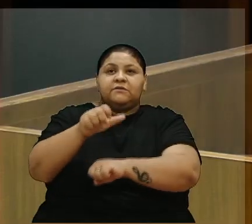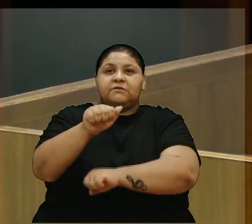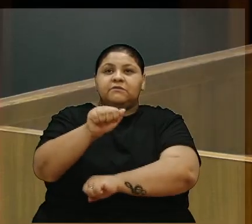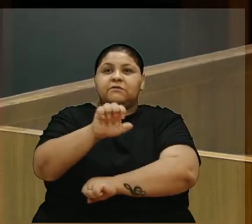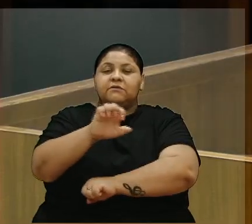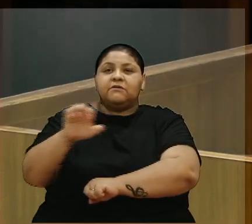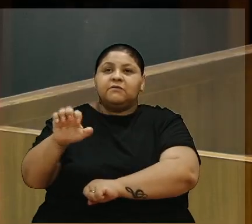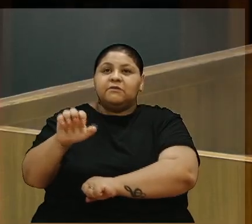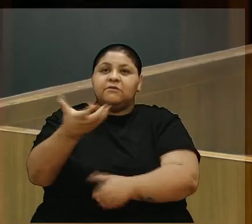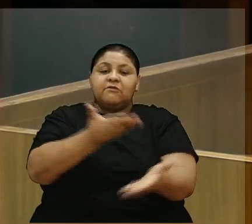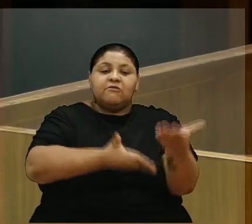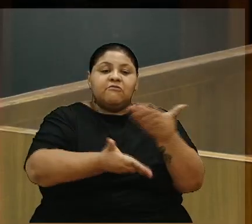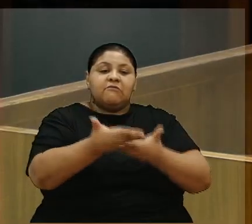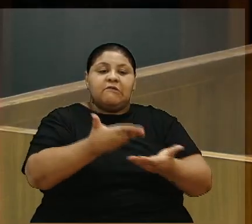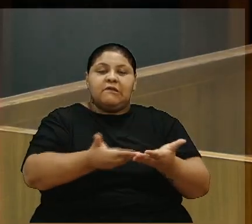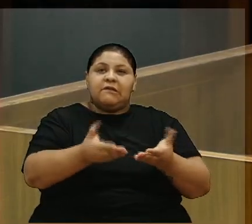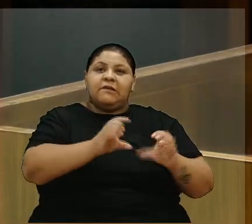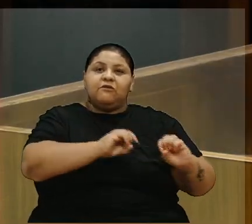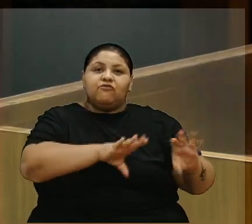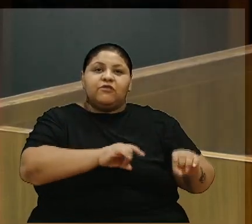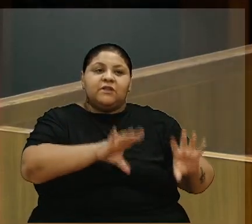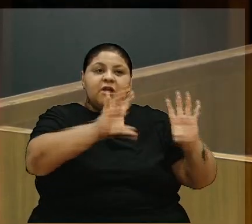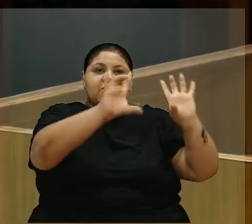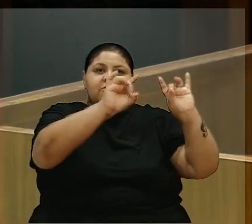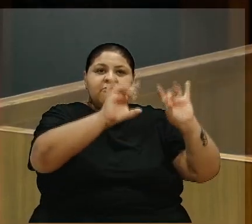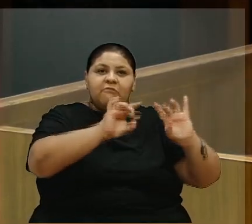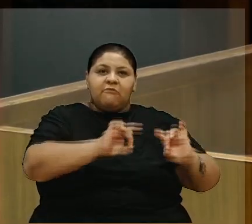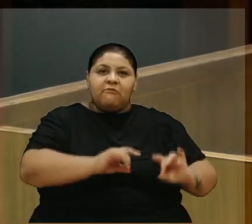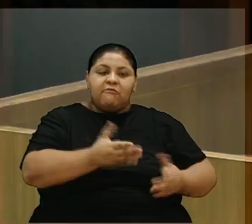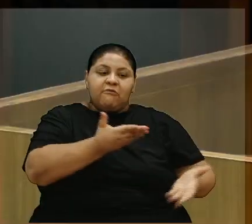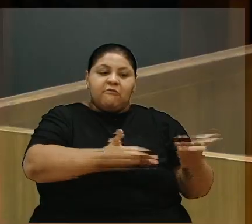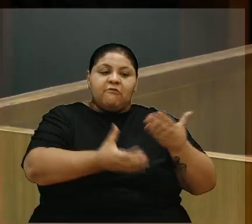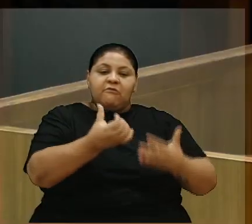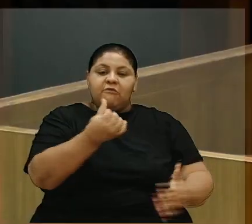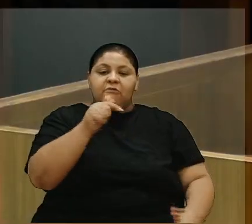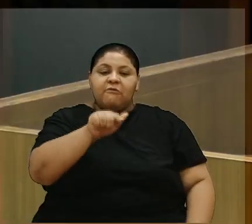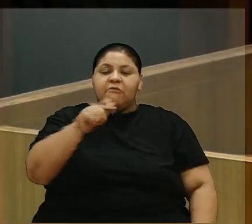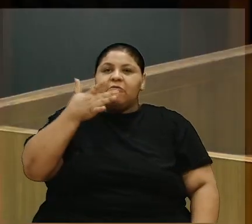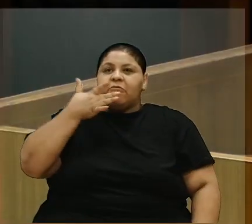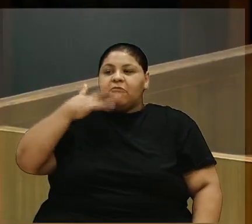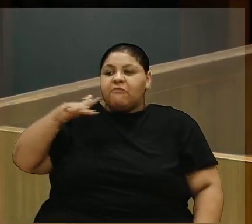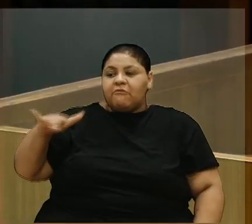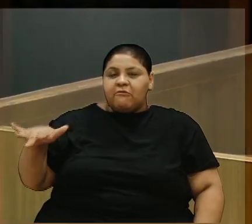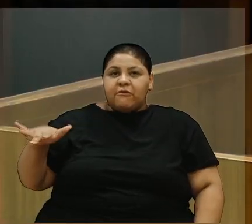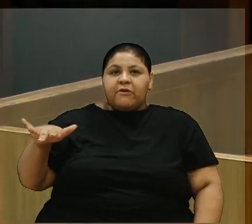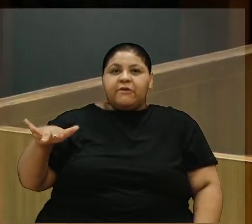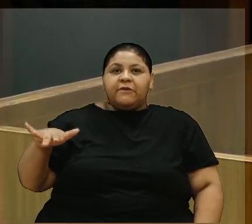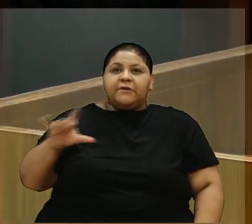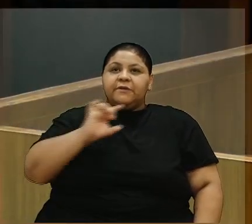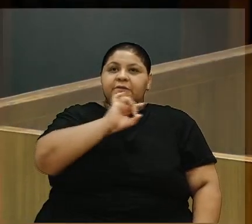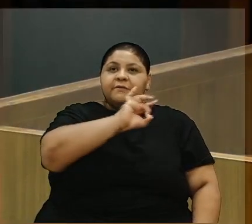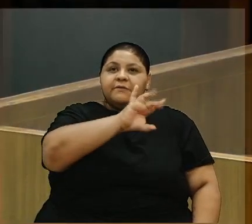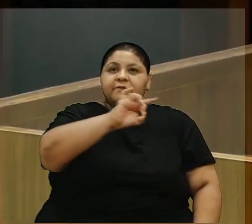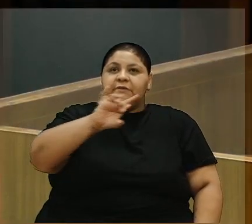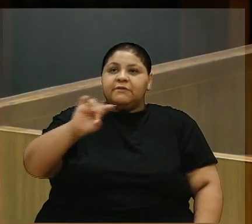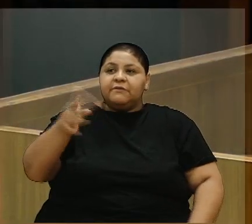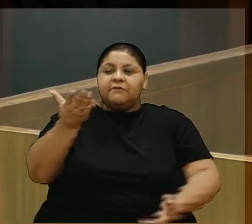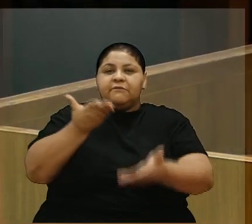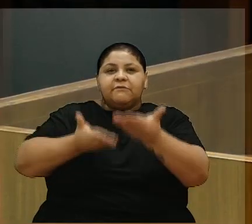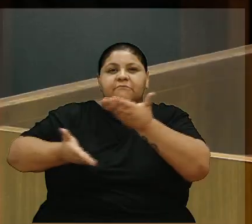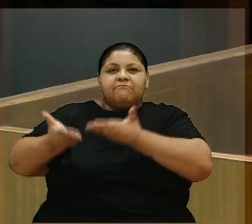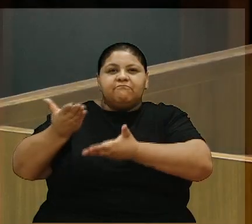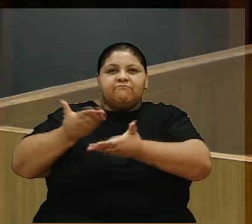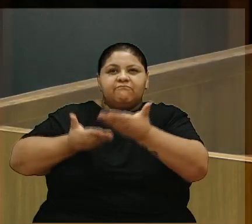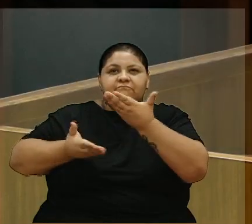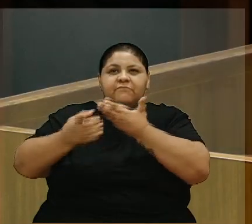o atendimento educacional especializado. Vão atender 6 mil crianças e cada AE atende,